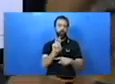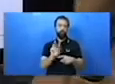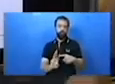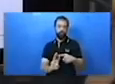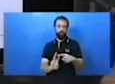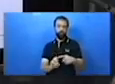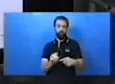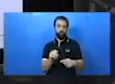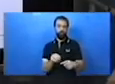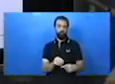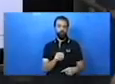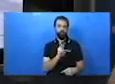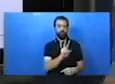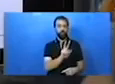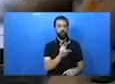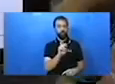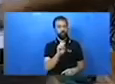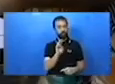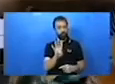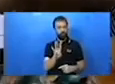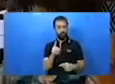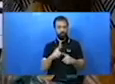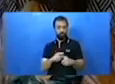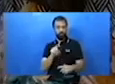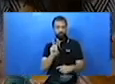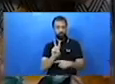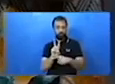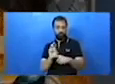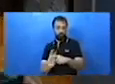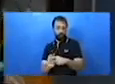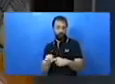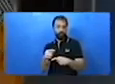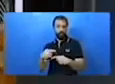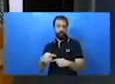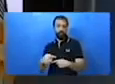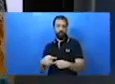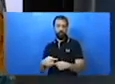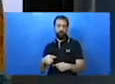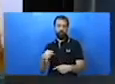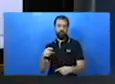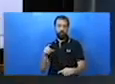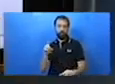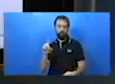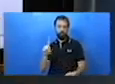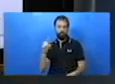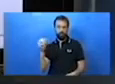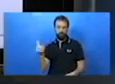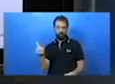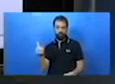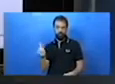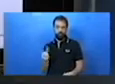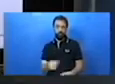24 é igual a 16. De novo, agora eu quero 5 sextos. Se